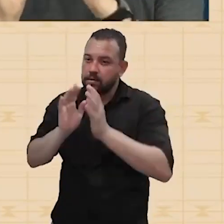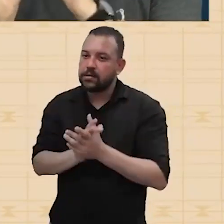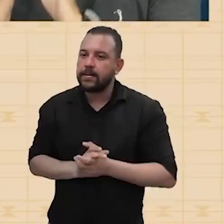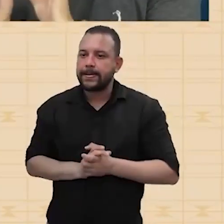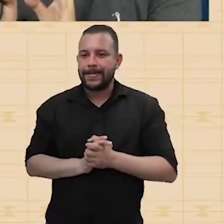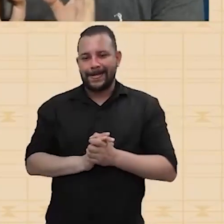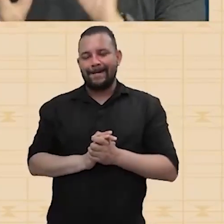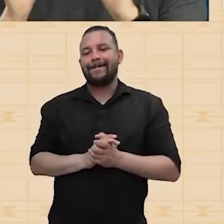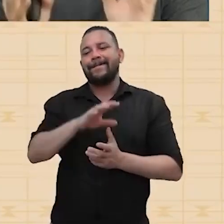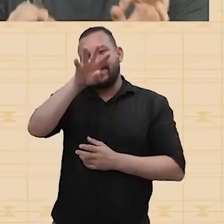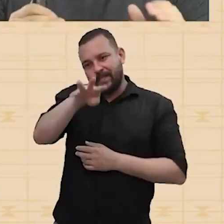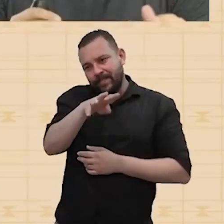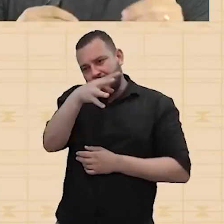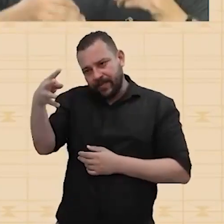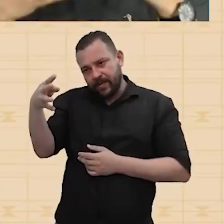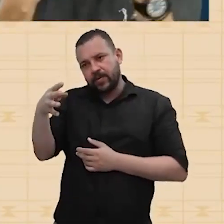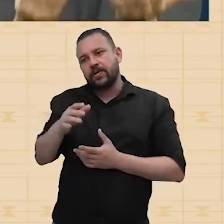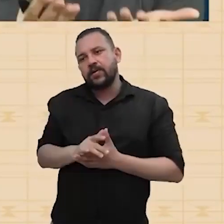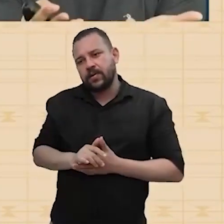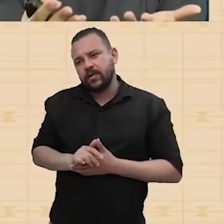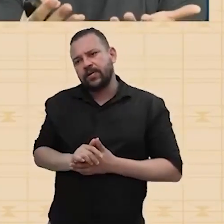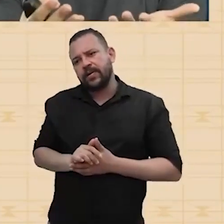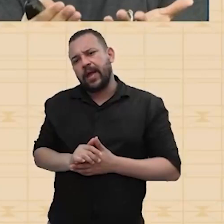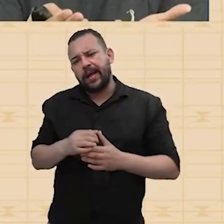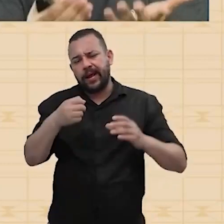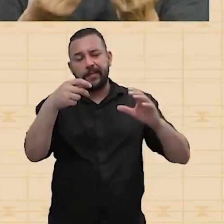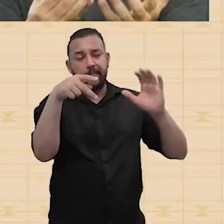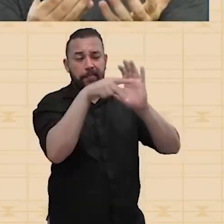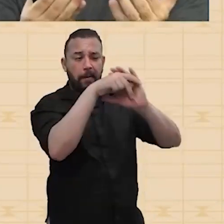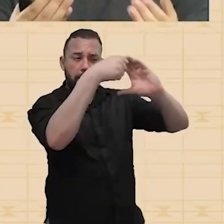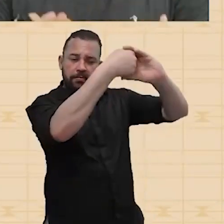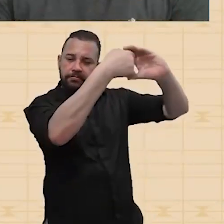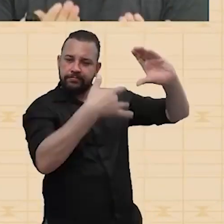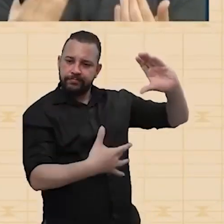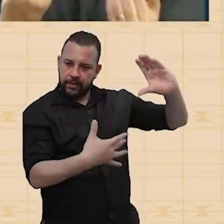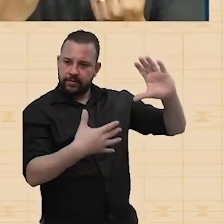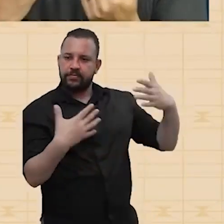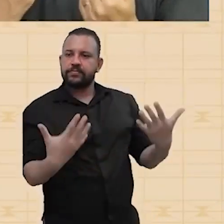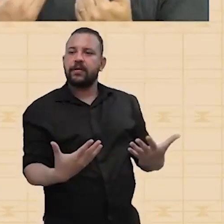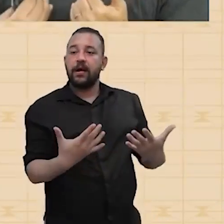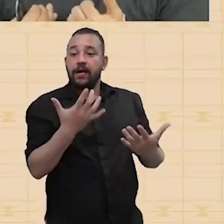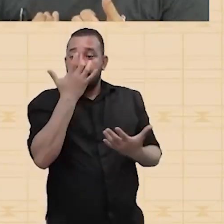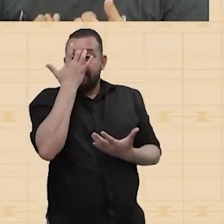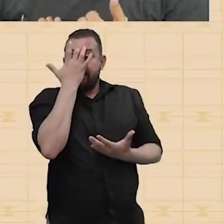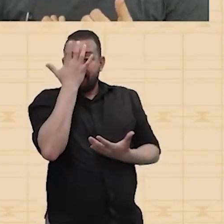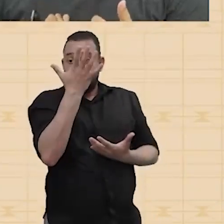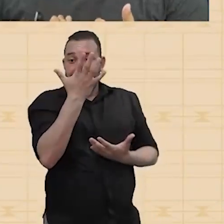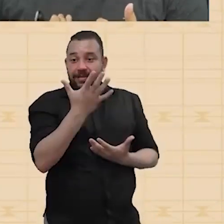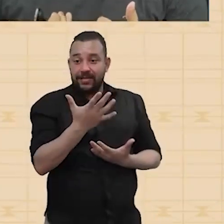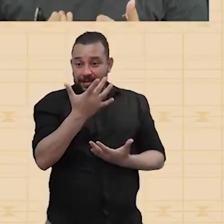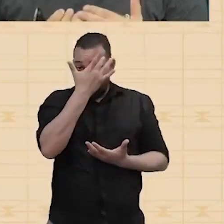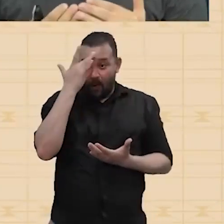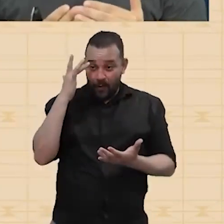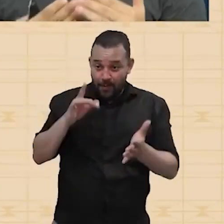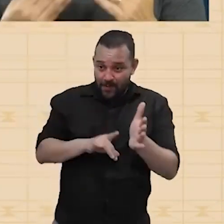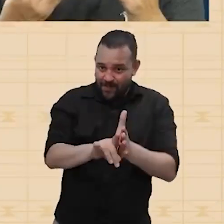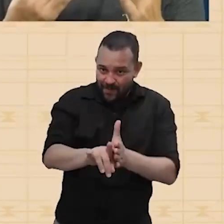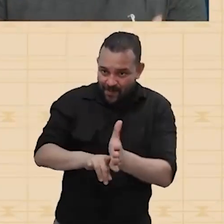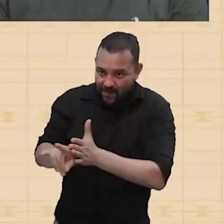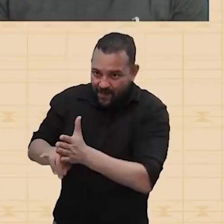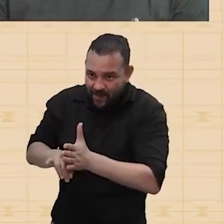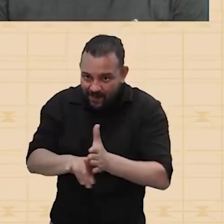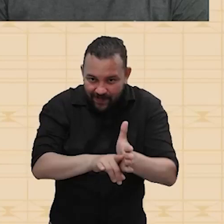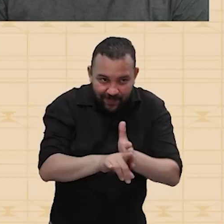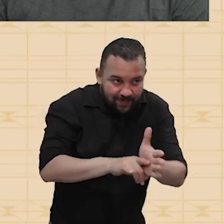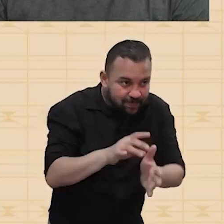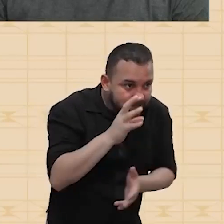na tabela periódica conforme as propriedades, o qual facilita aos pesquisadores de observar